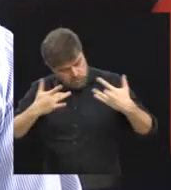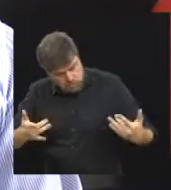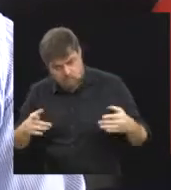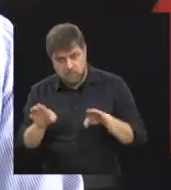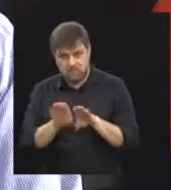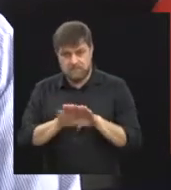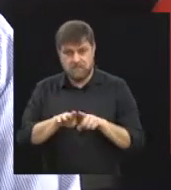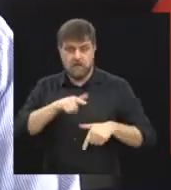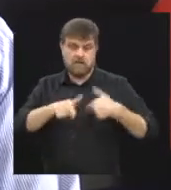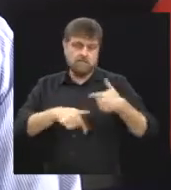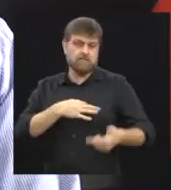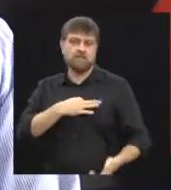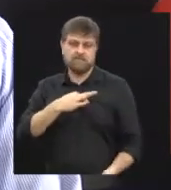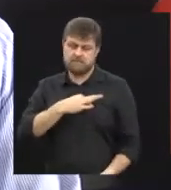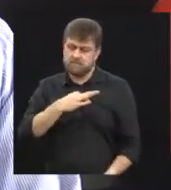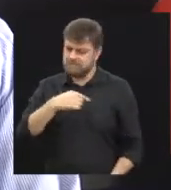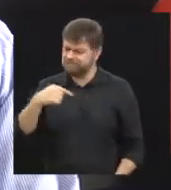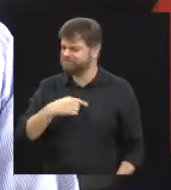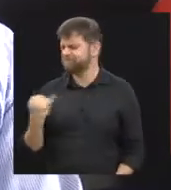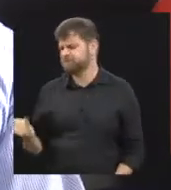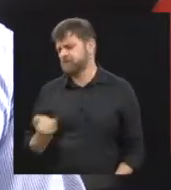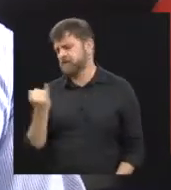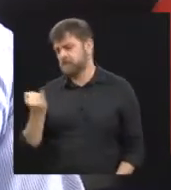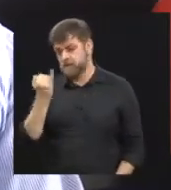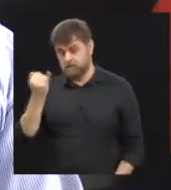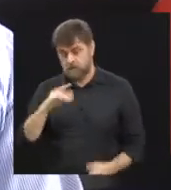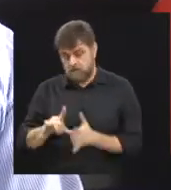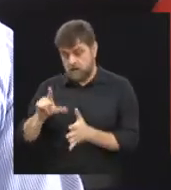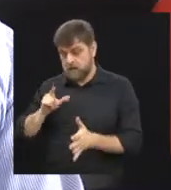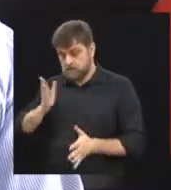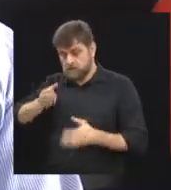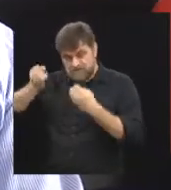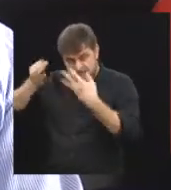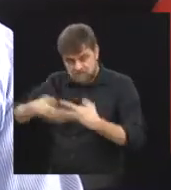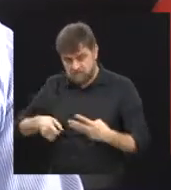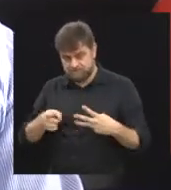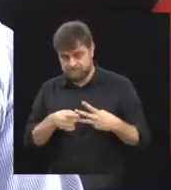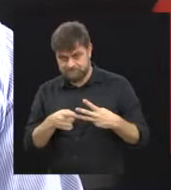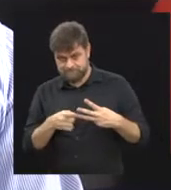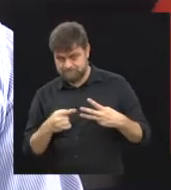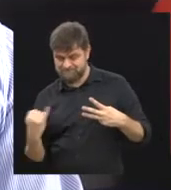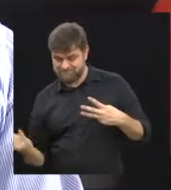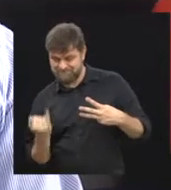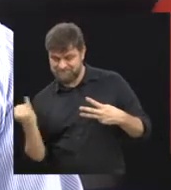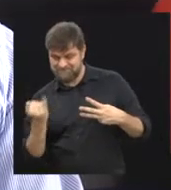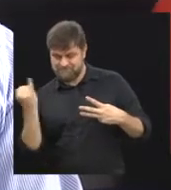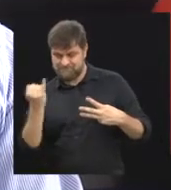bem doados. E o próprio trabalho voluntário, né? Como eu falei antes, um dos tripés da